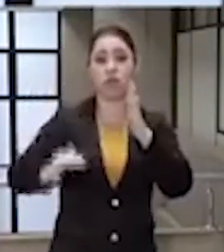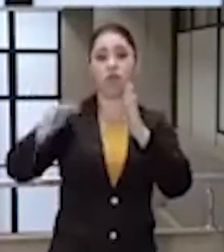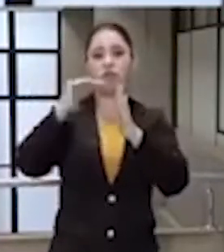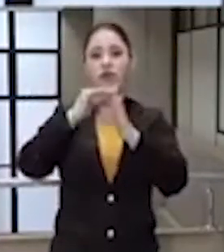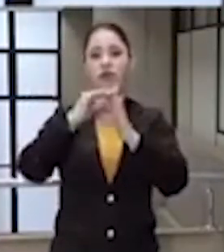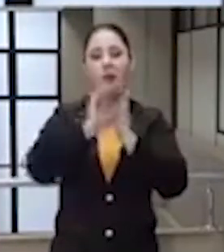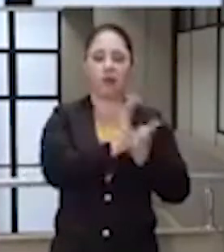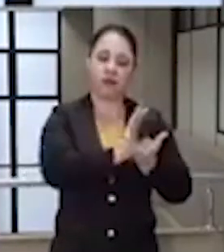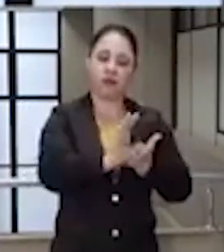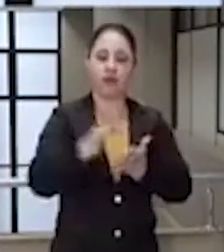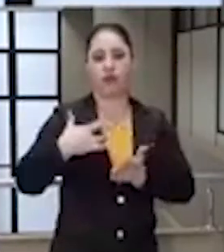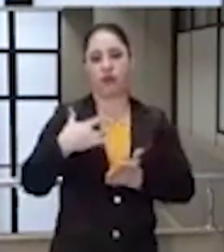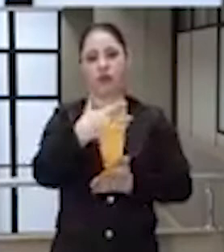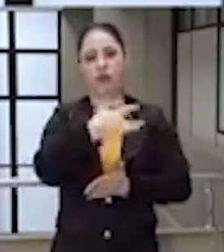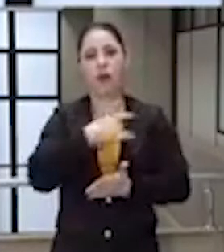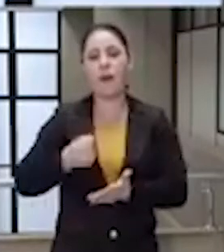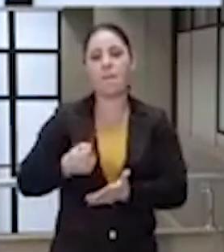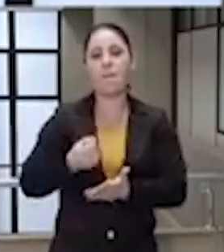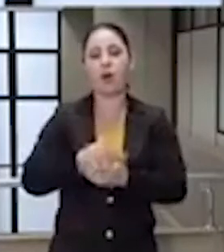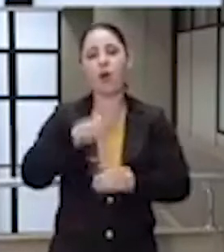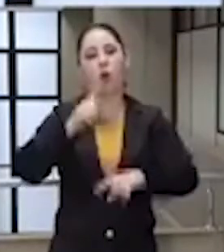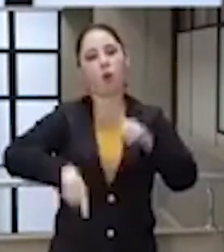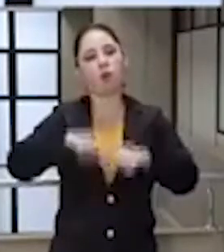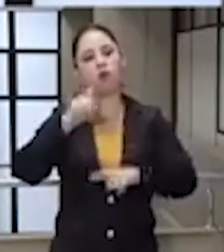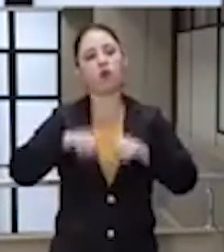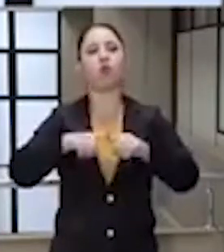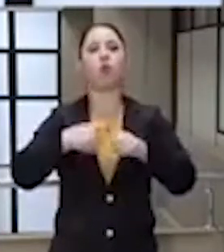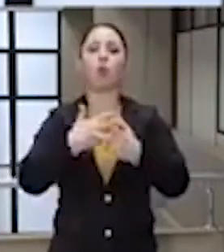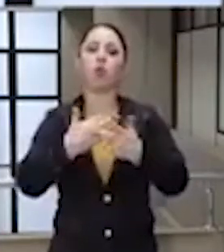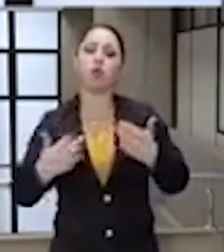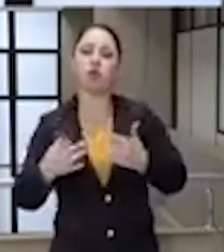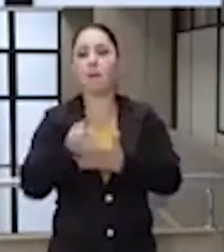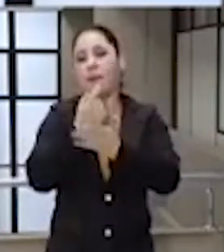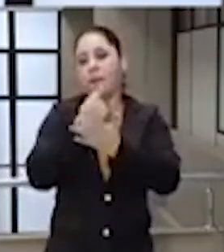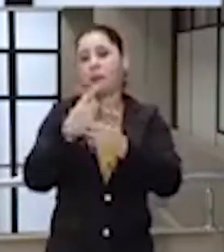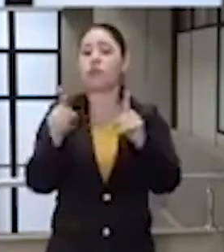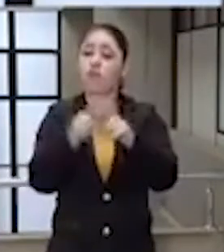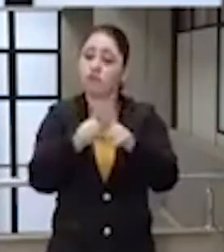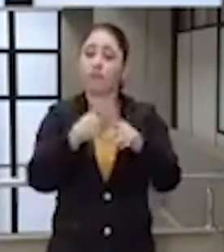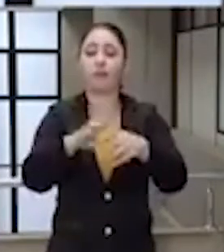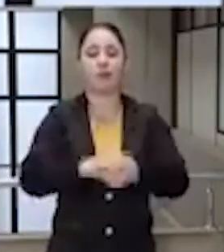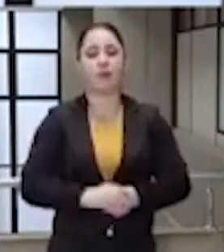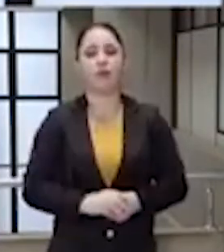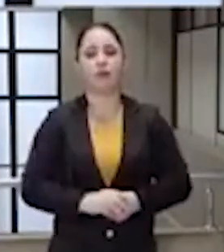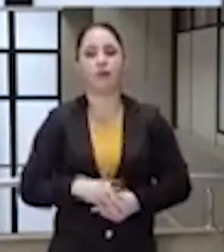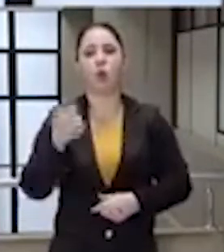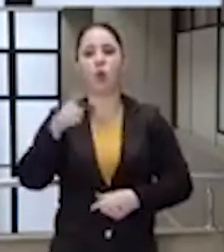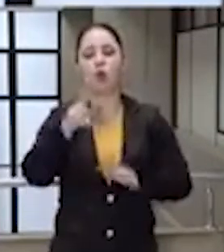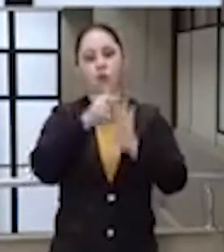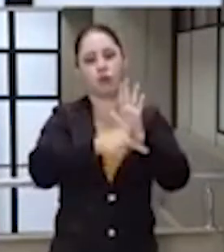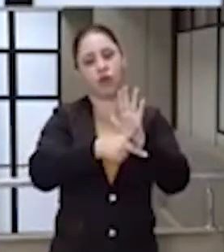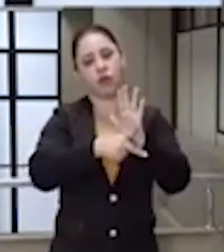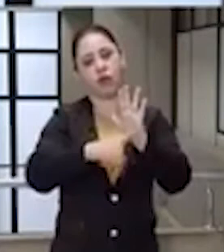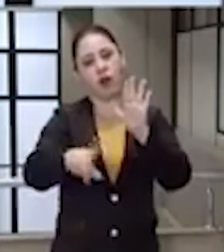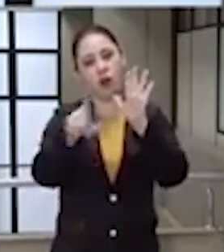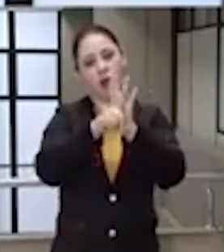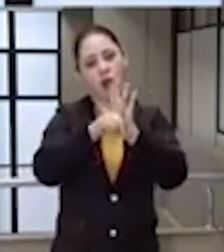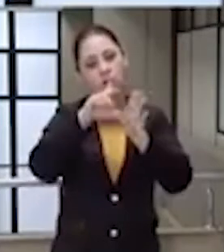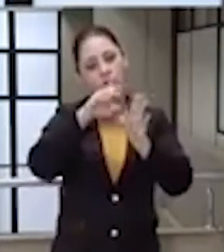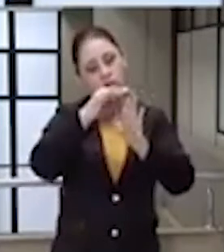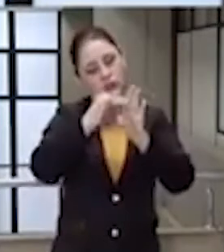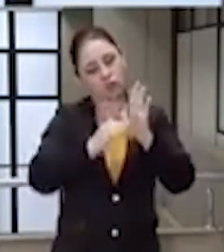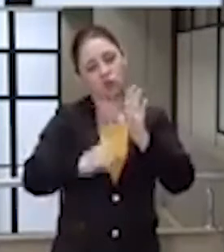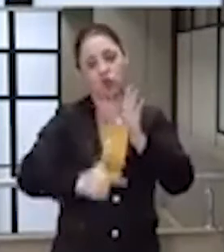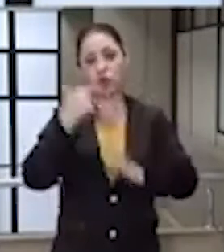no investimento de saúde para compra de equipamentos e também de medicamentos. Outro projeto de lei que está pautado em